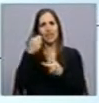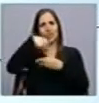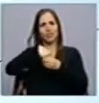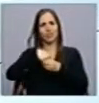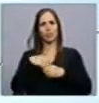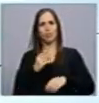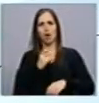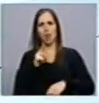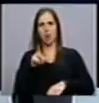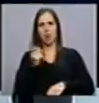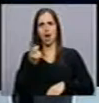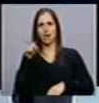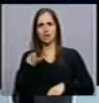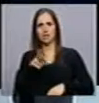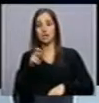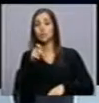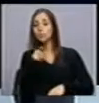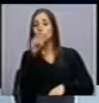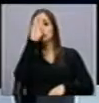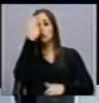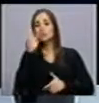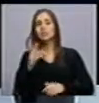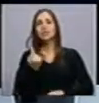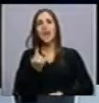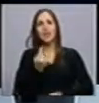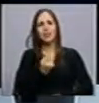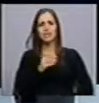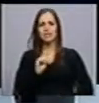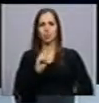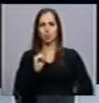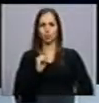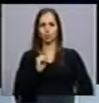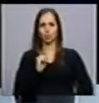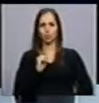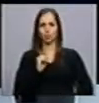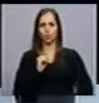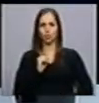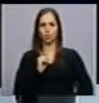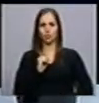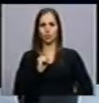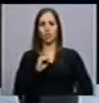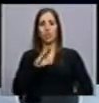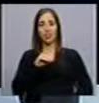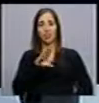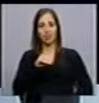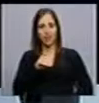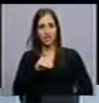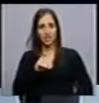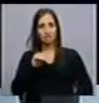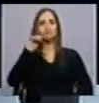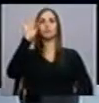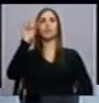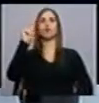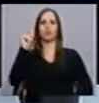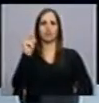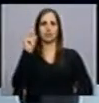ideia, a cada segundo há a aniquilação de cerca de 10 levantado a 43 positrões. Isto é,